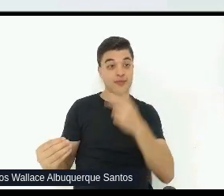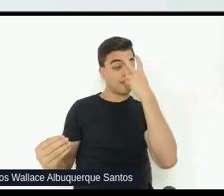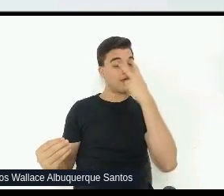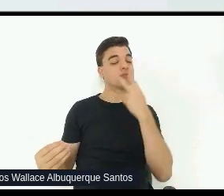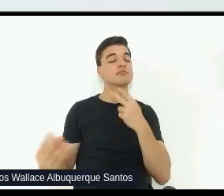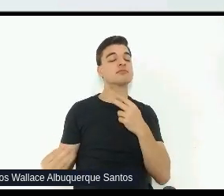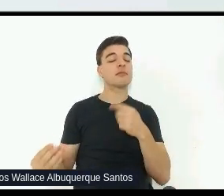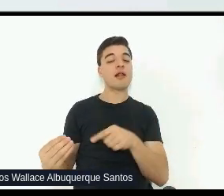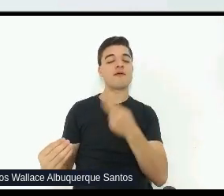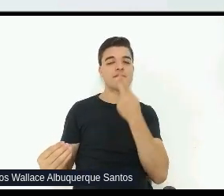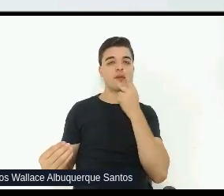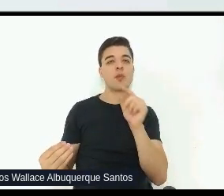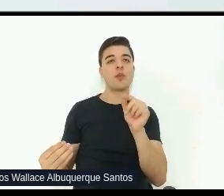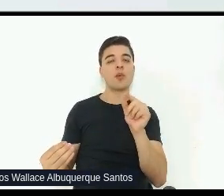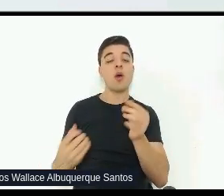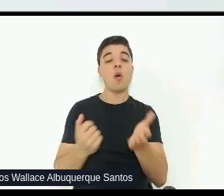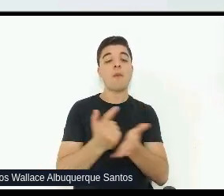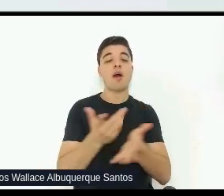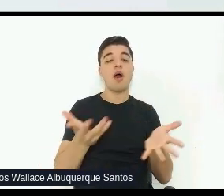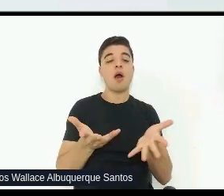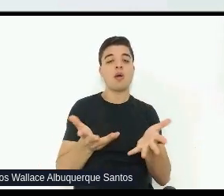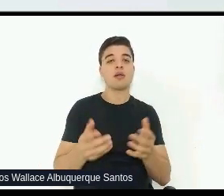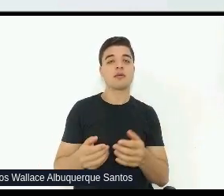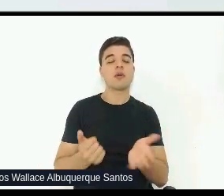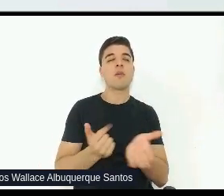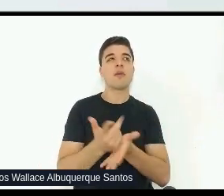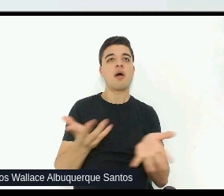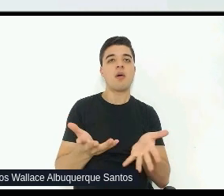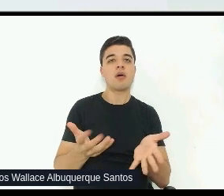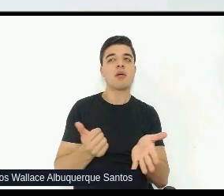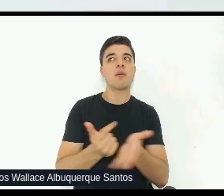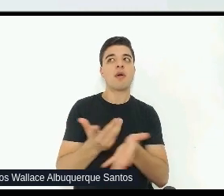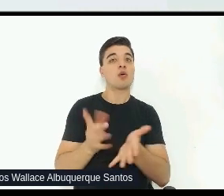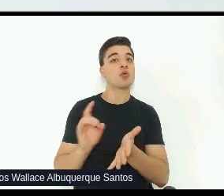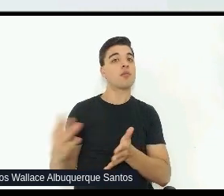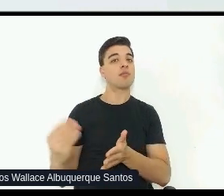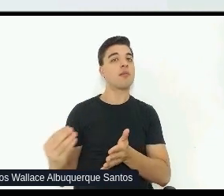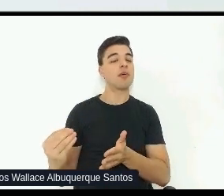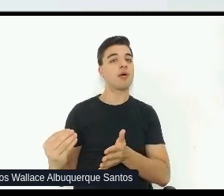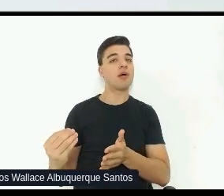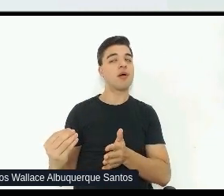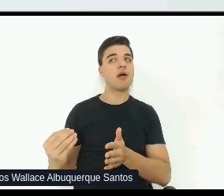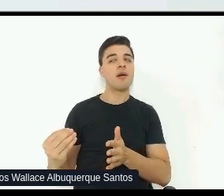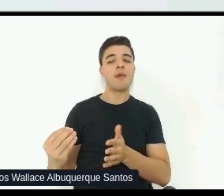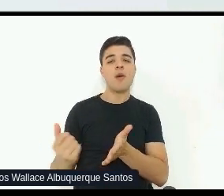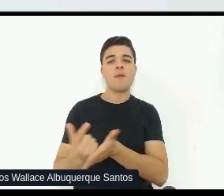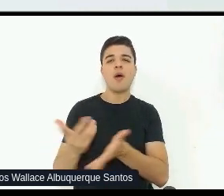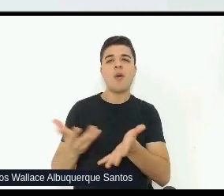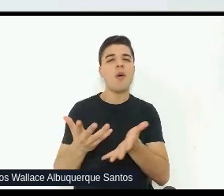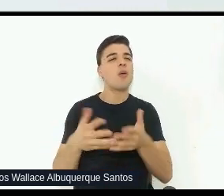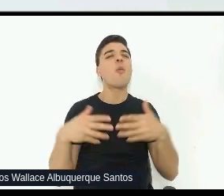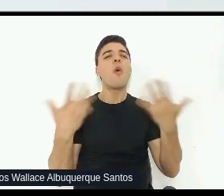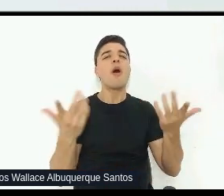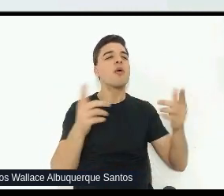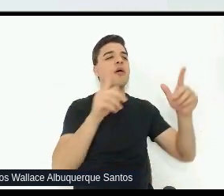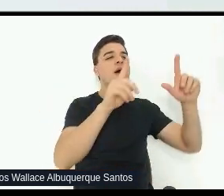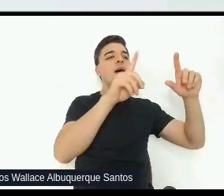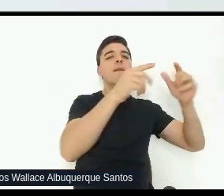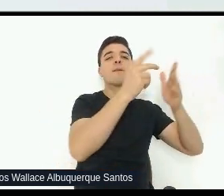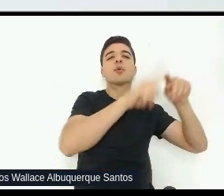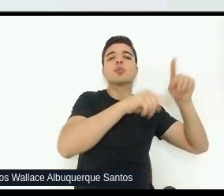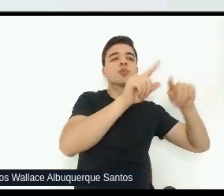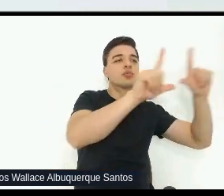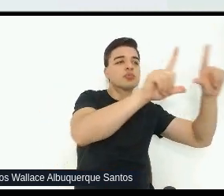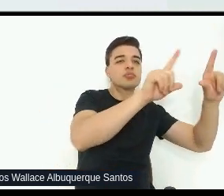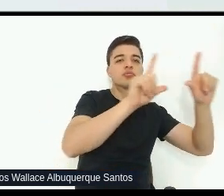ter certeza sobre qual televisão ali ela está comprando. Então, o pessoal da Samsung, eles taguearam esse botão de forma correta, eles taguearam com